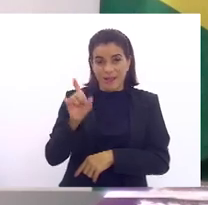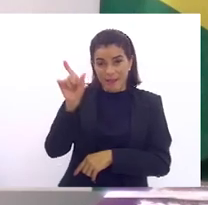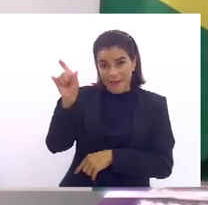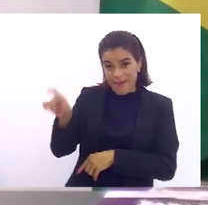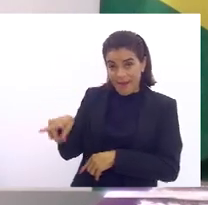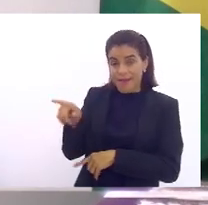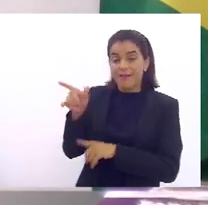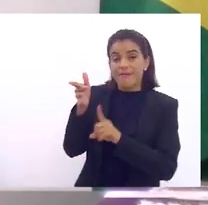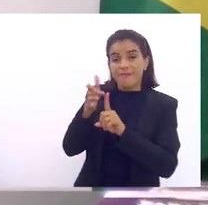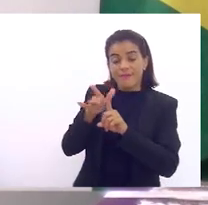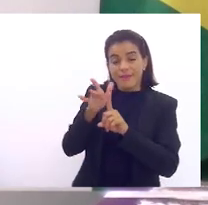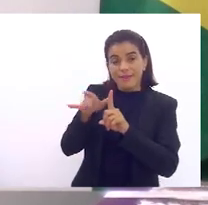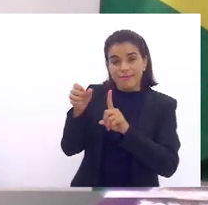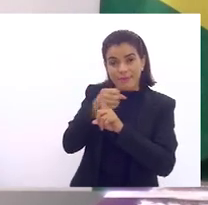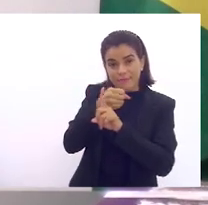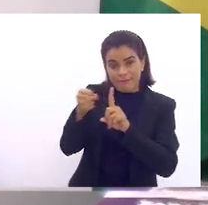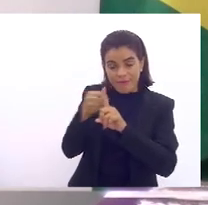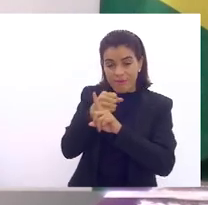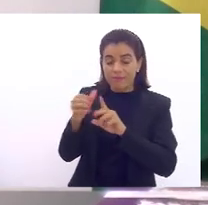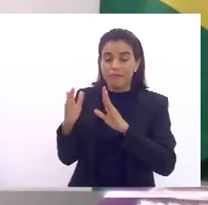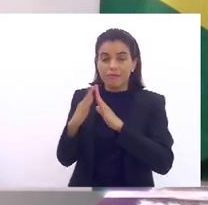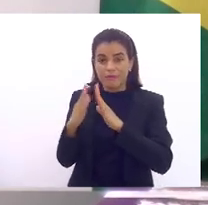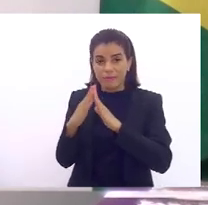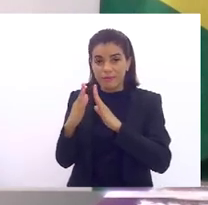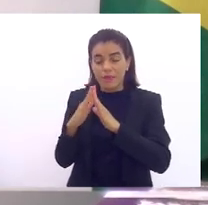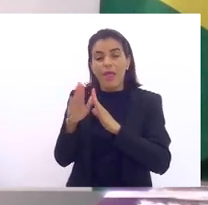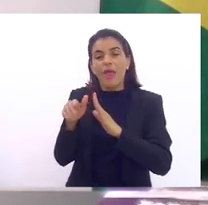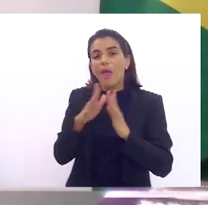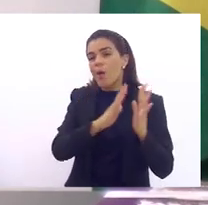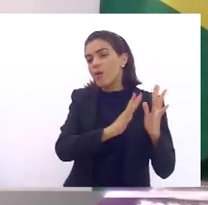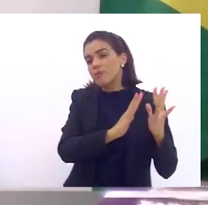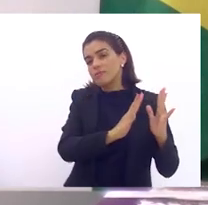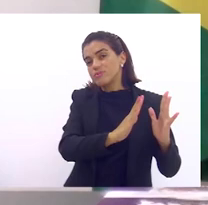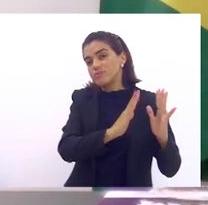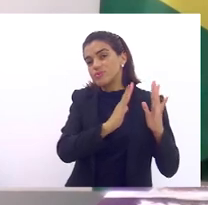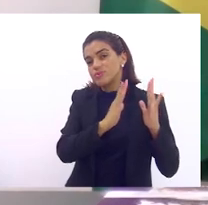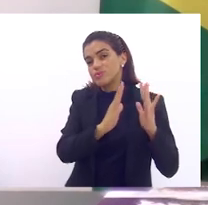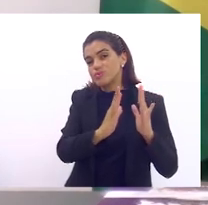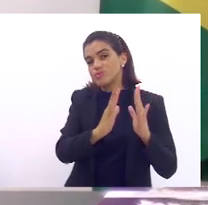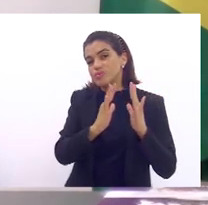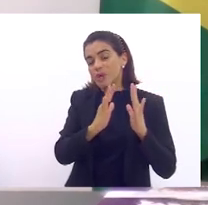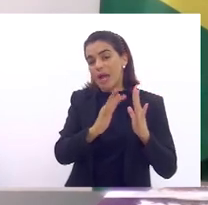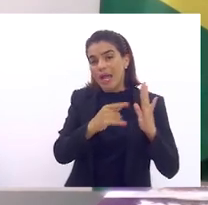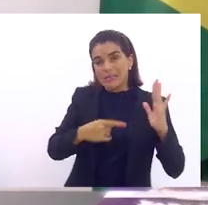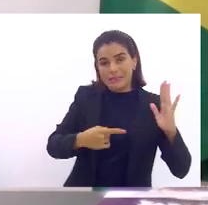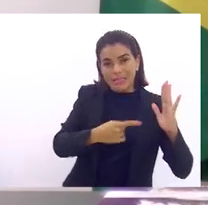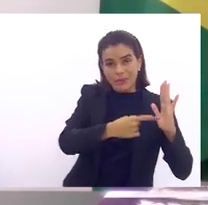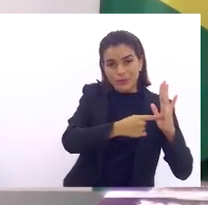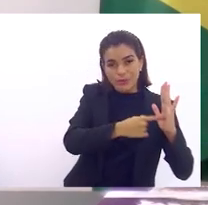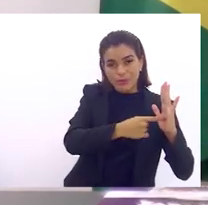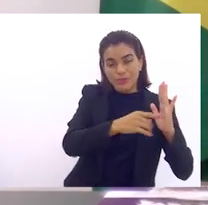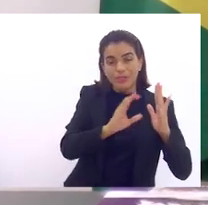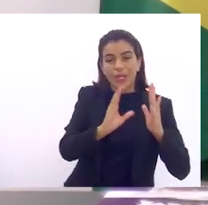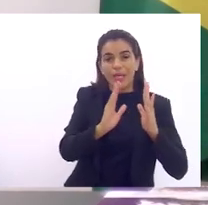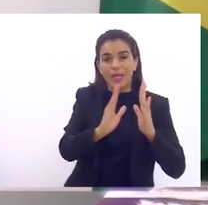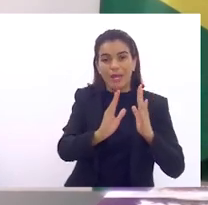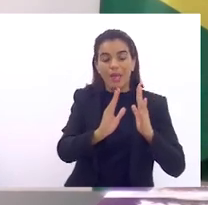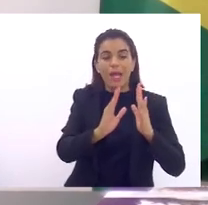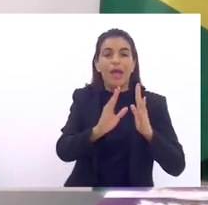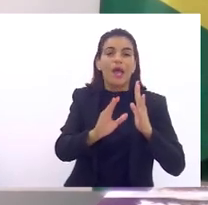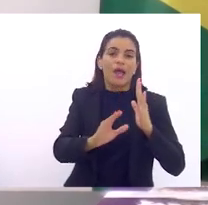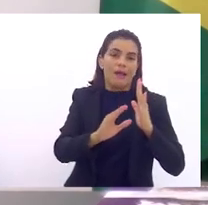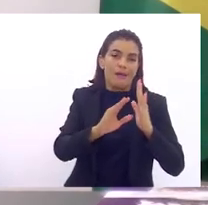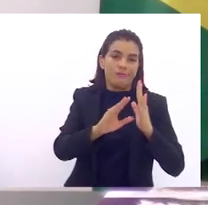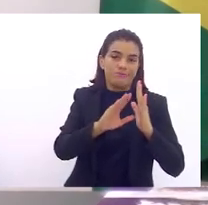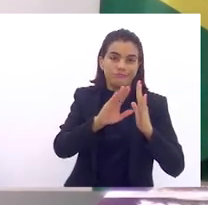violência eh e é um processo a denúncia a a comunicação dessa o